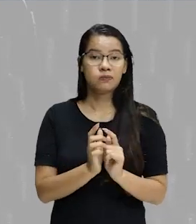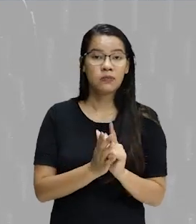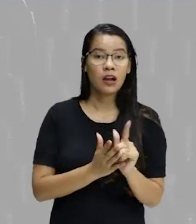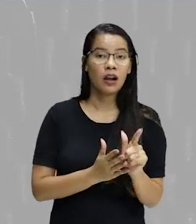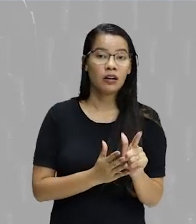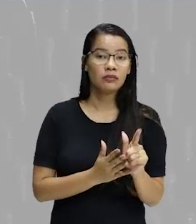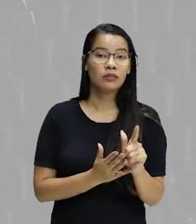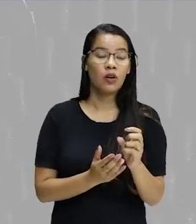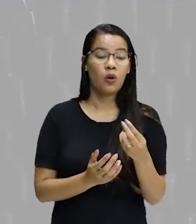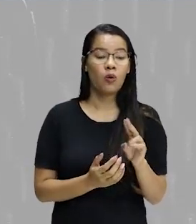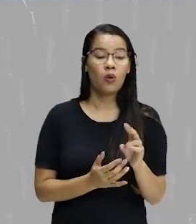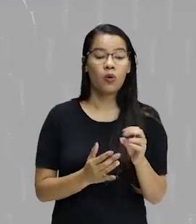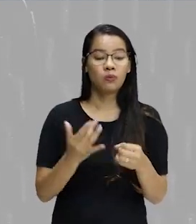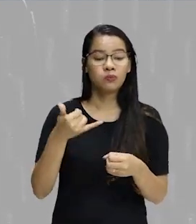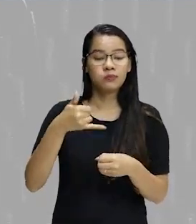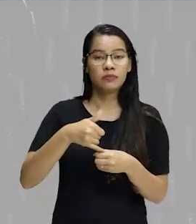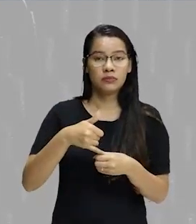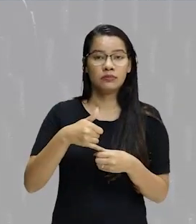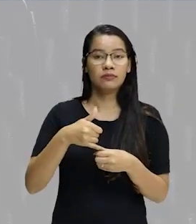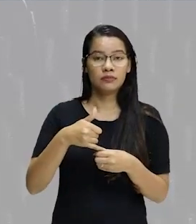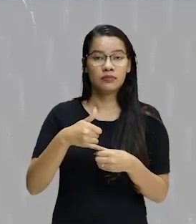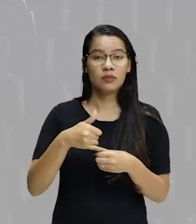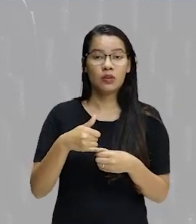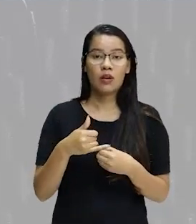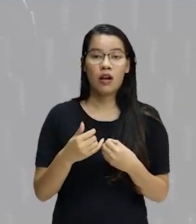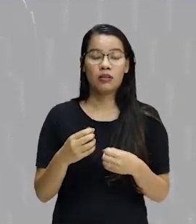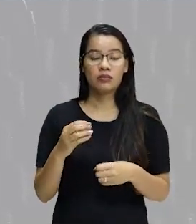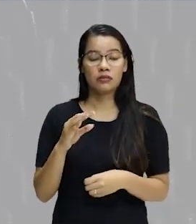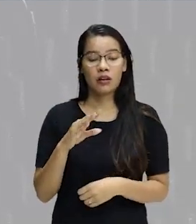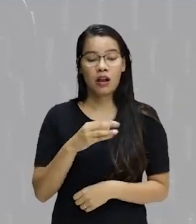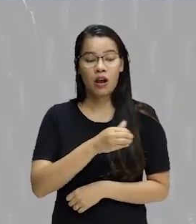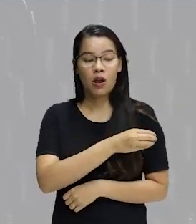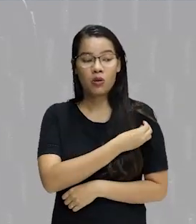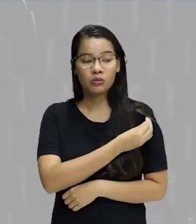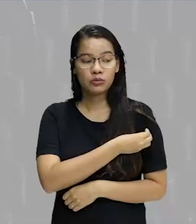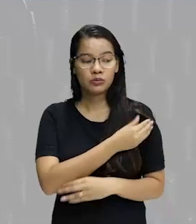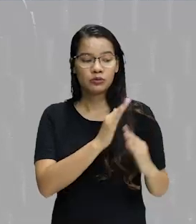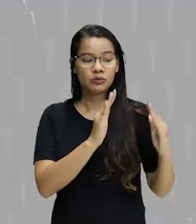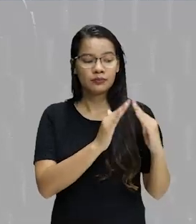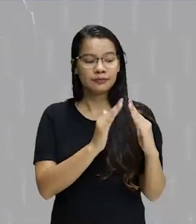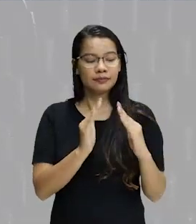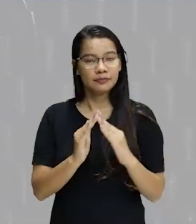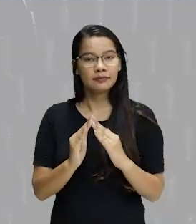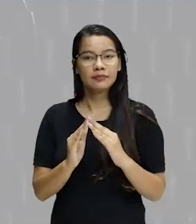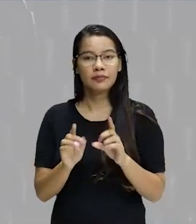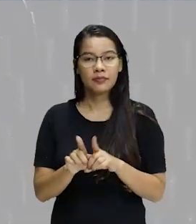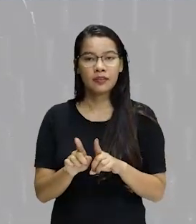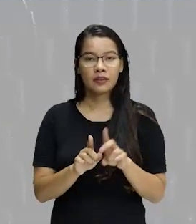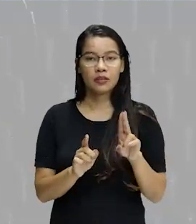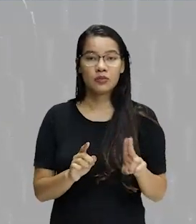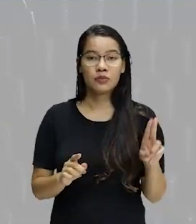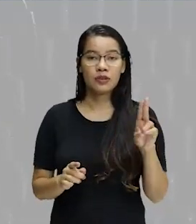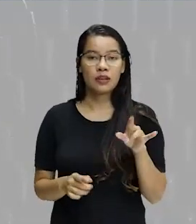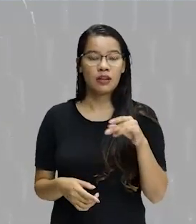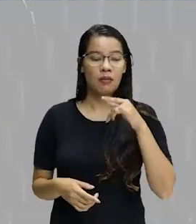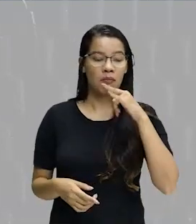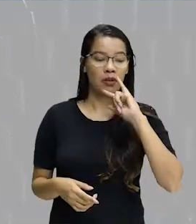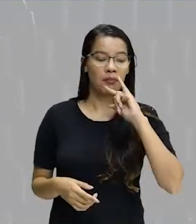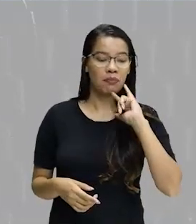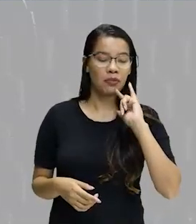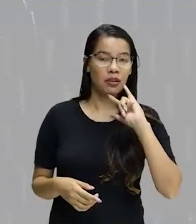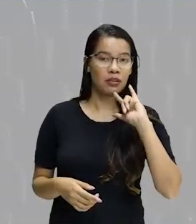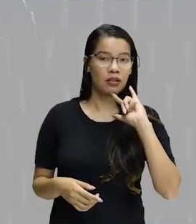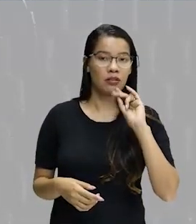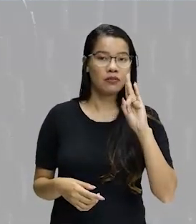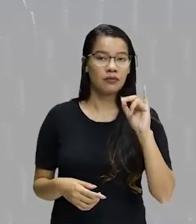álcool combustível, aquele álcool doméstico. Ele também está presente nas bebidas, as bebidas alcoólicas, elas vão apresentar